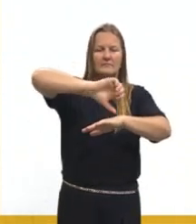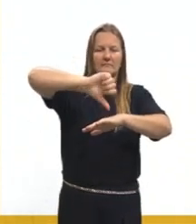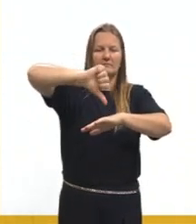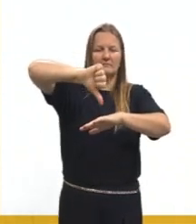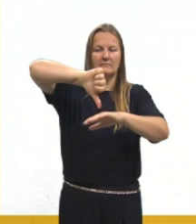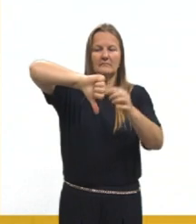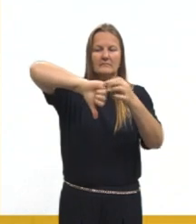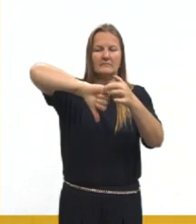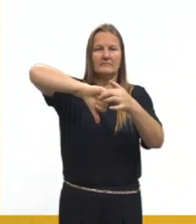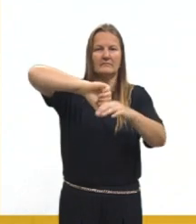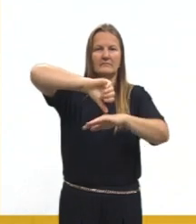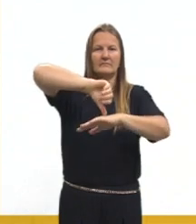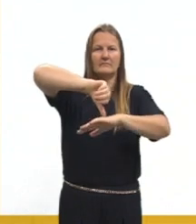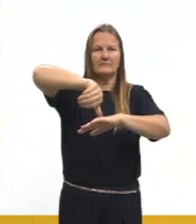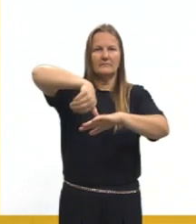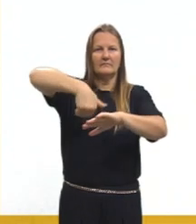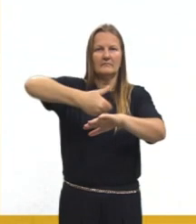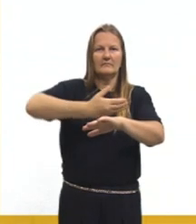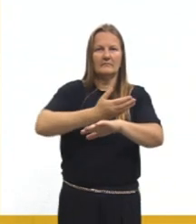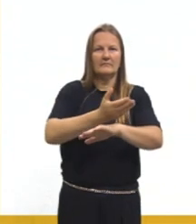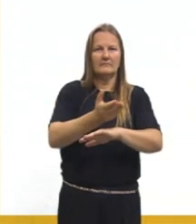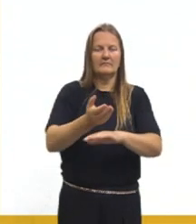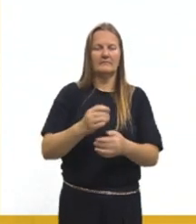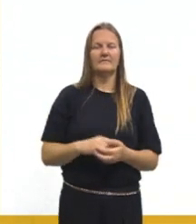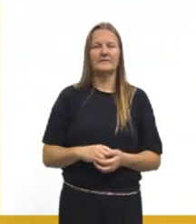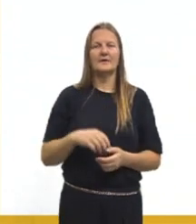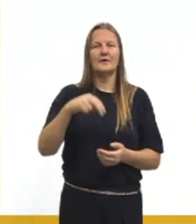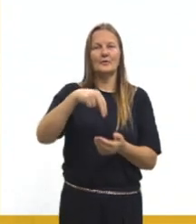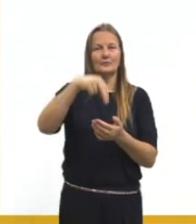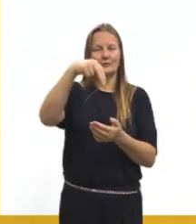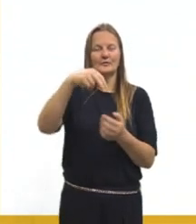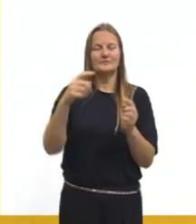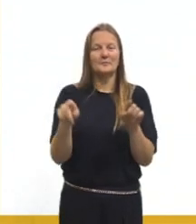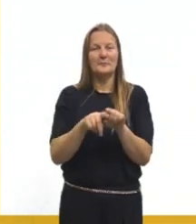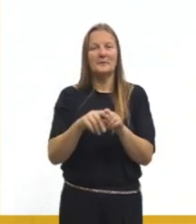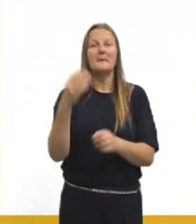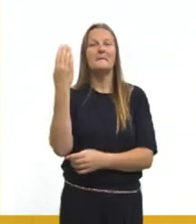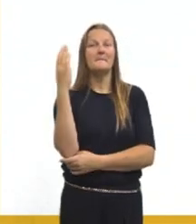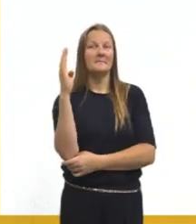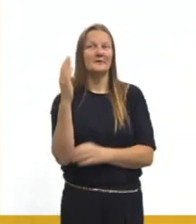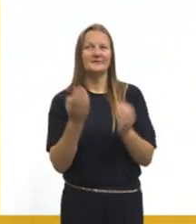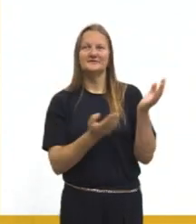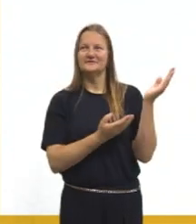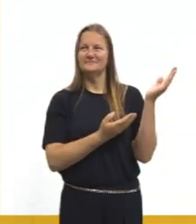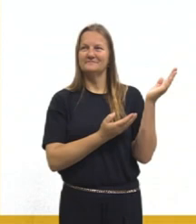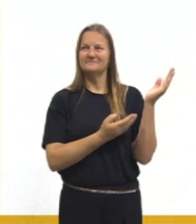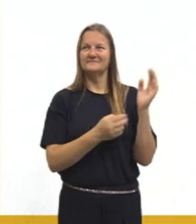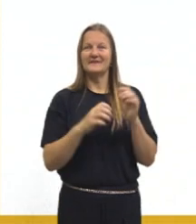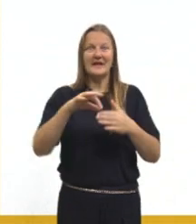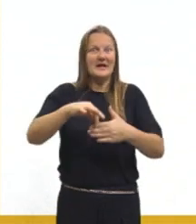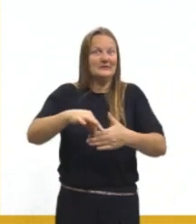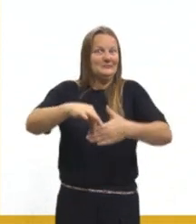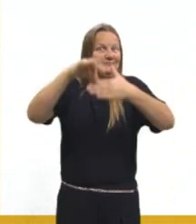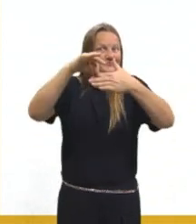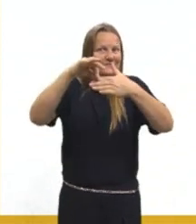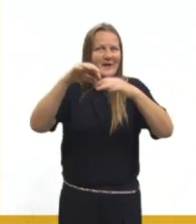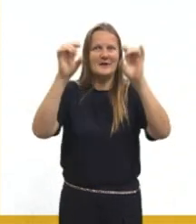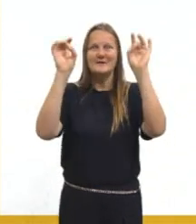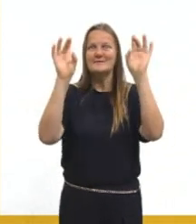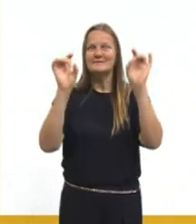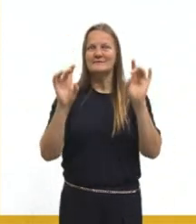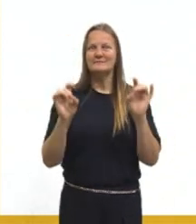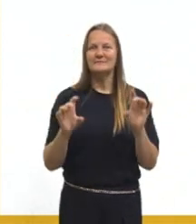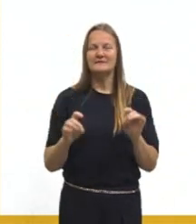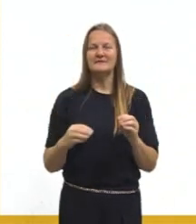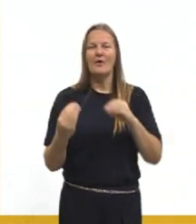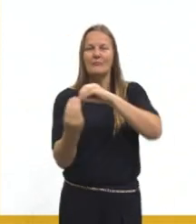ser o Polo Norte bom em biologia eu decidi destacar pessoal as questões